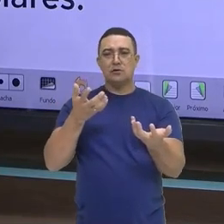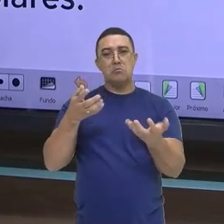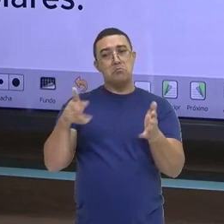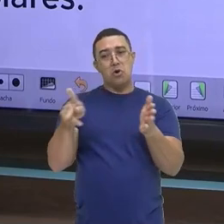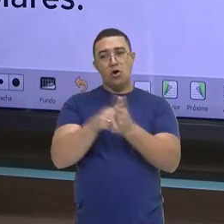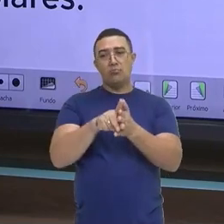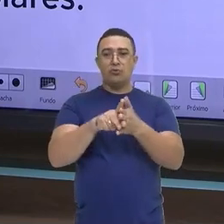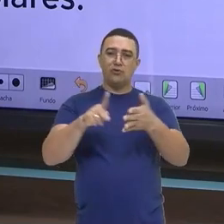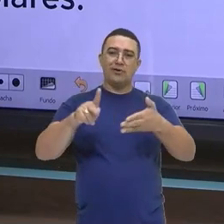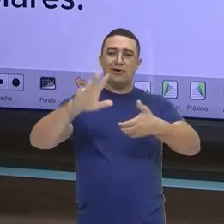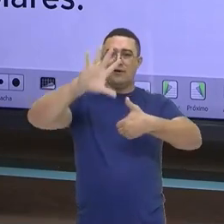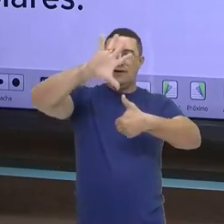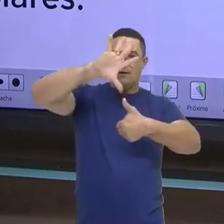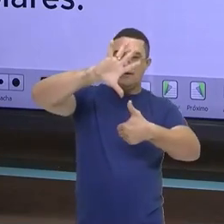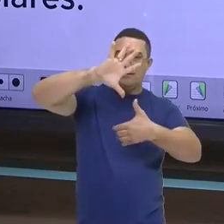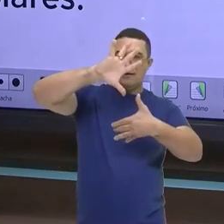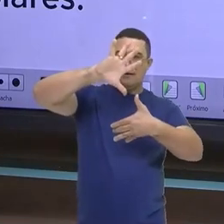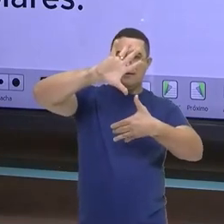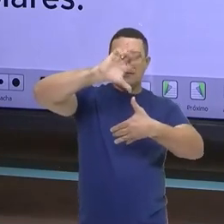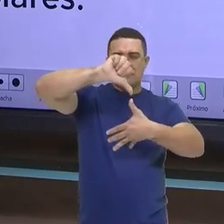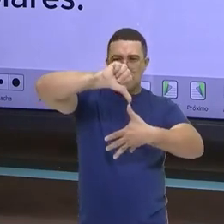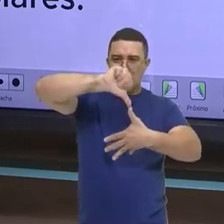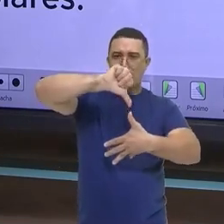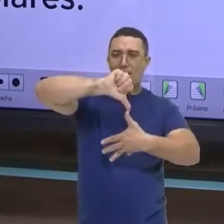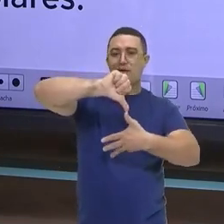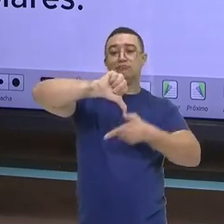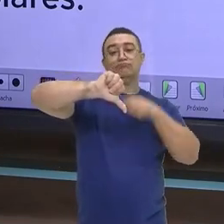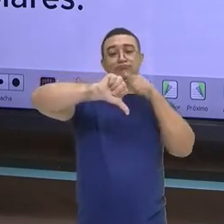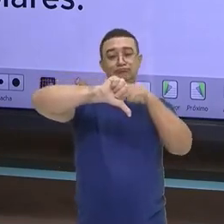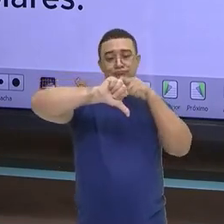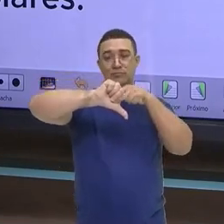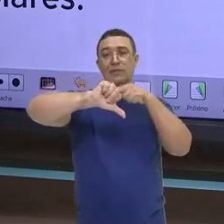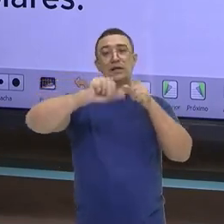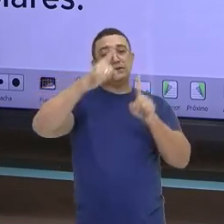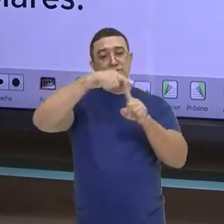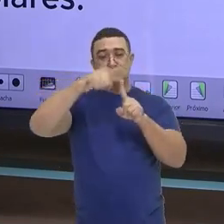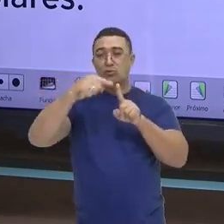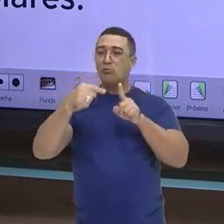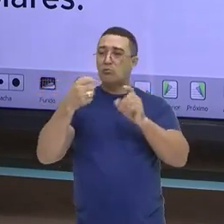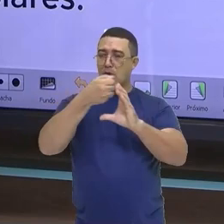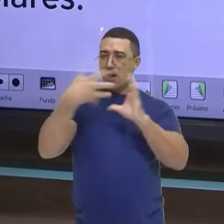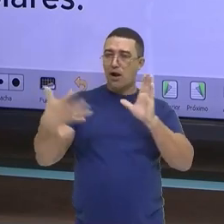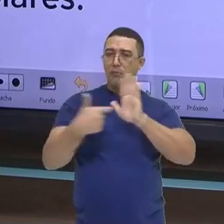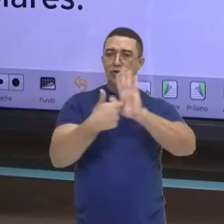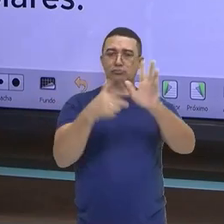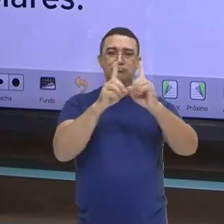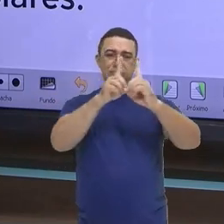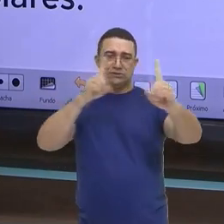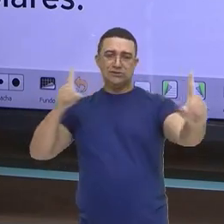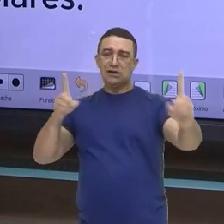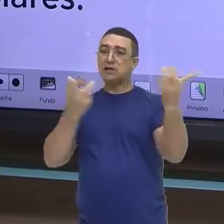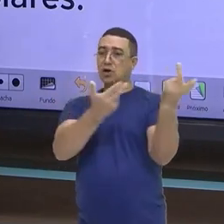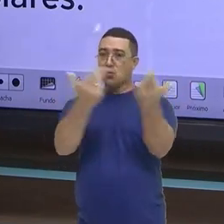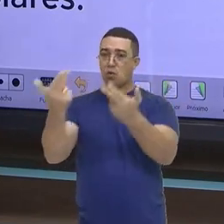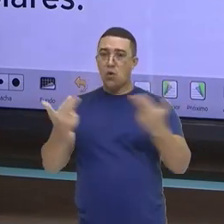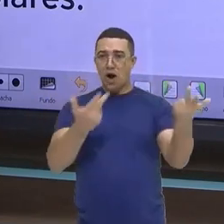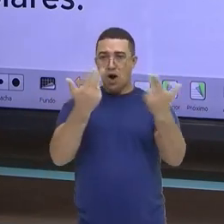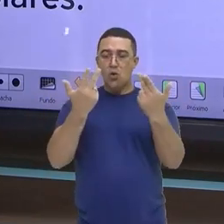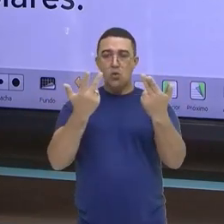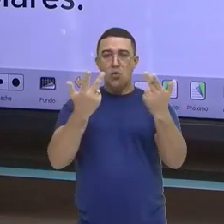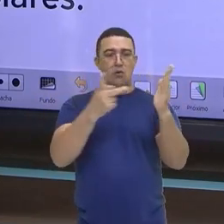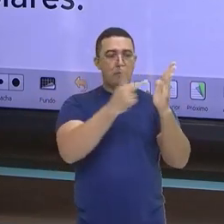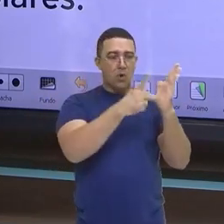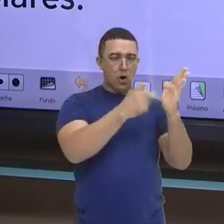eu vou ter aí, nesse tipo de projeção, essa característica aqui distante, né? Essa mesma distância aí de um